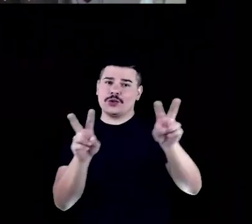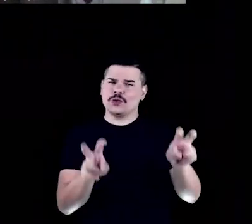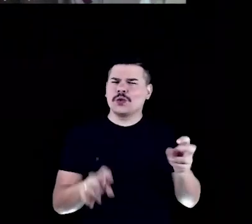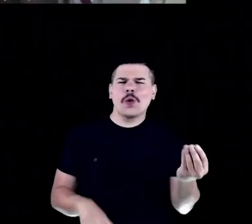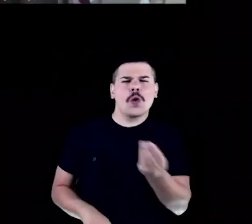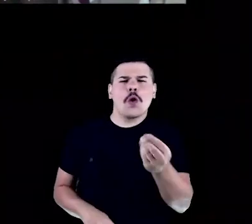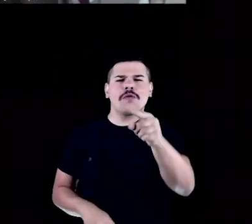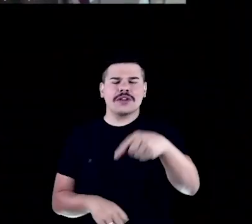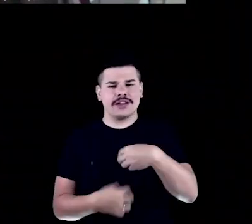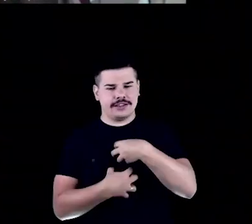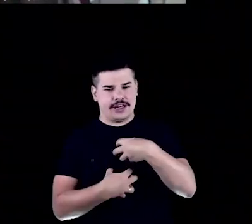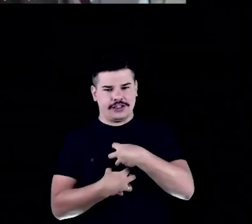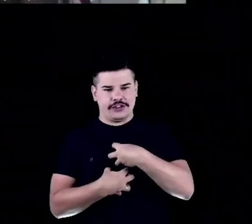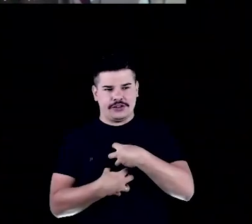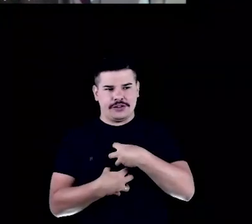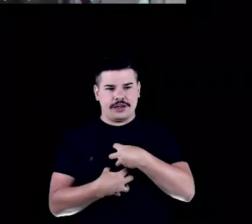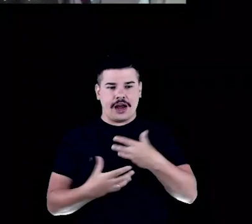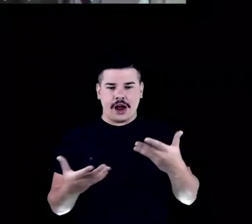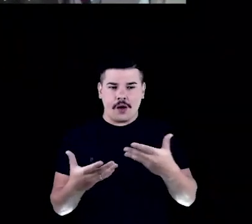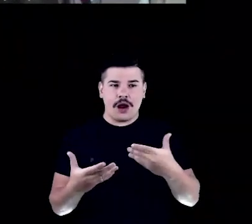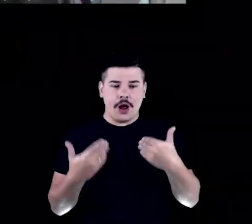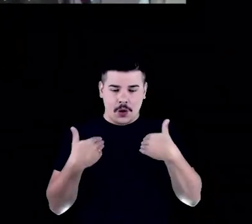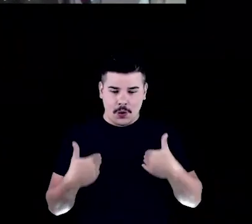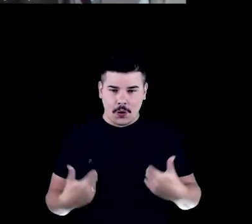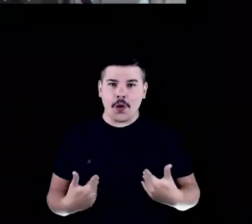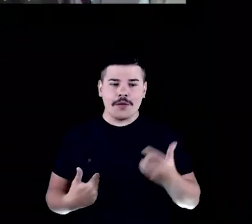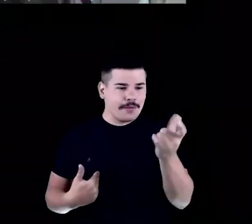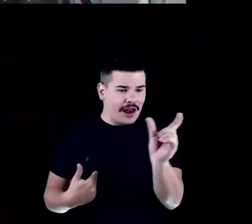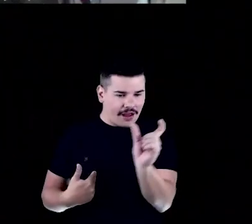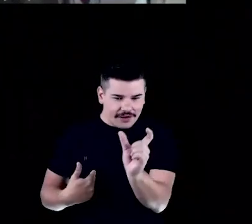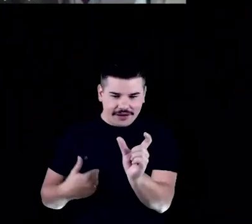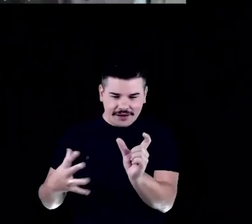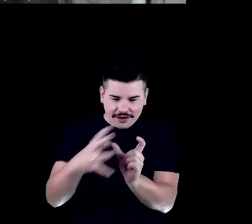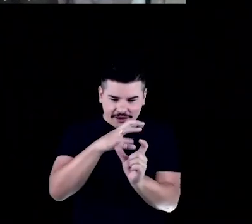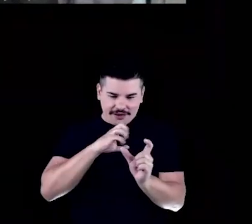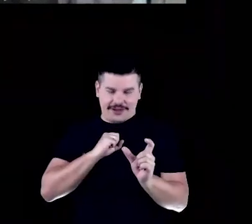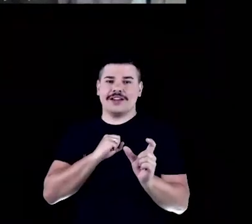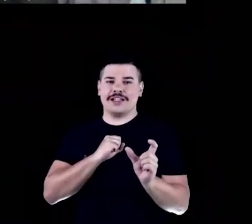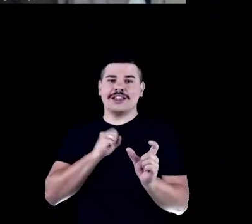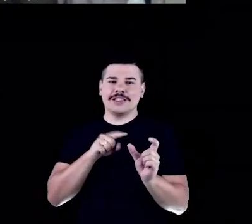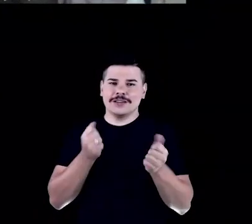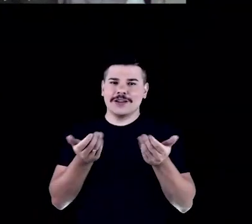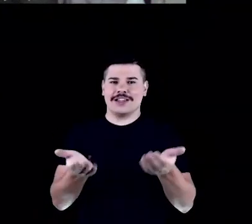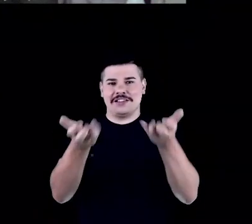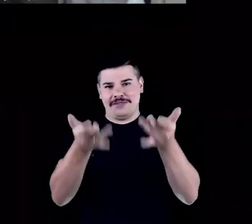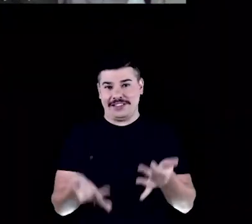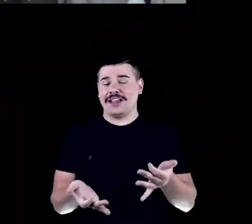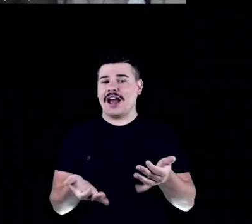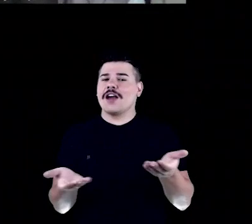Como que você se sentiria entrando no corpo da palavra, né? E a projeção permite um pouco